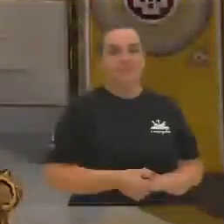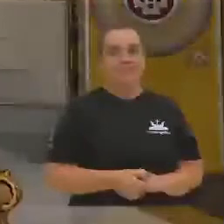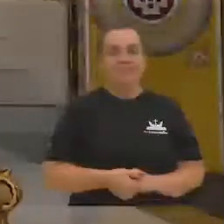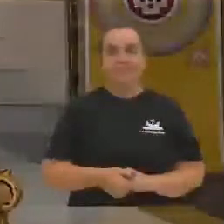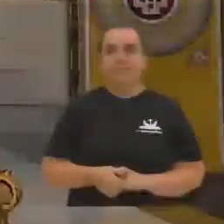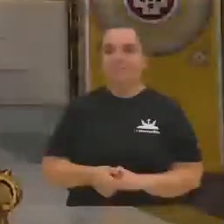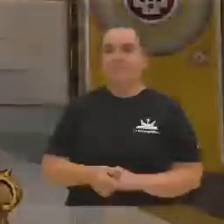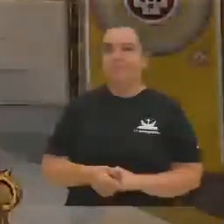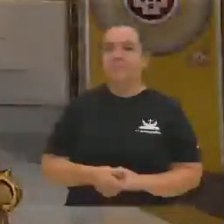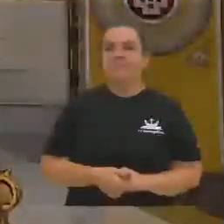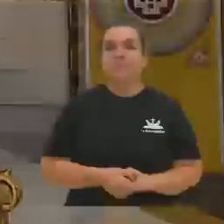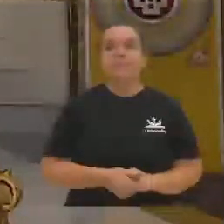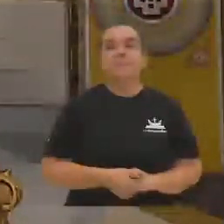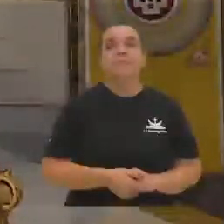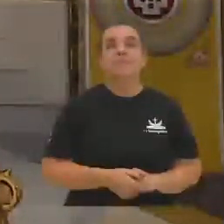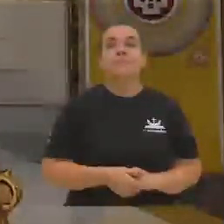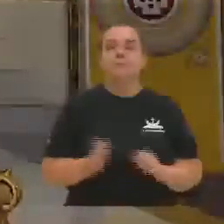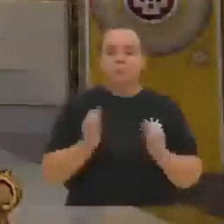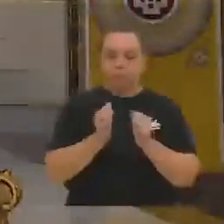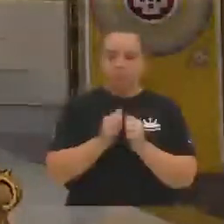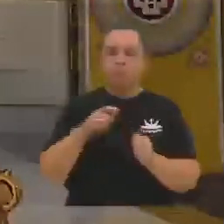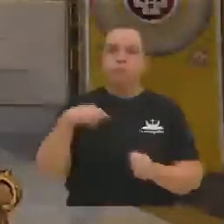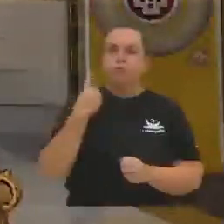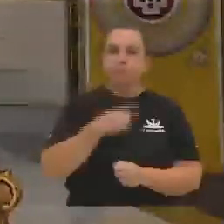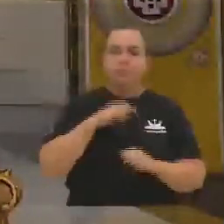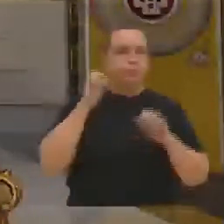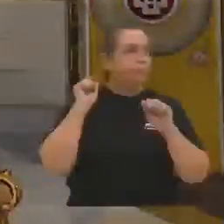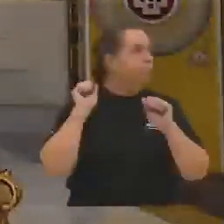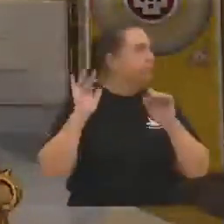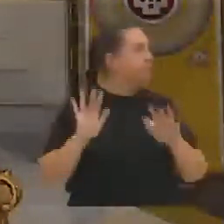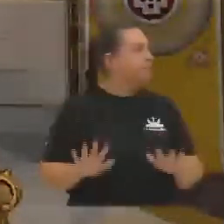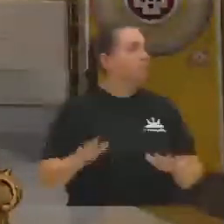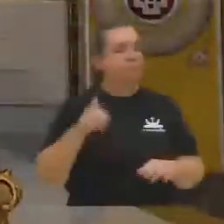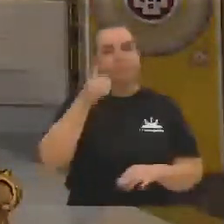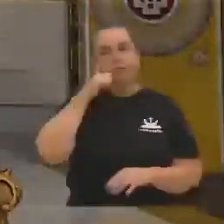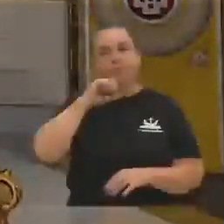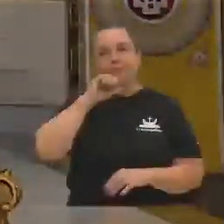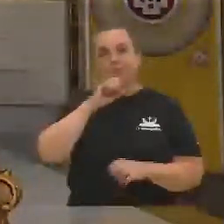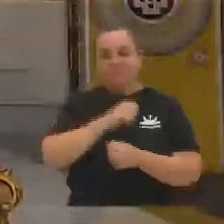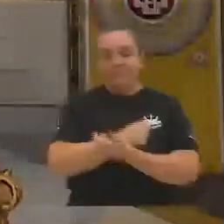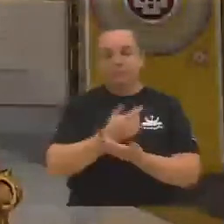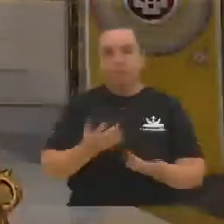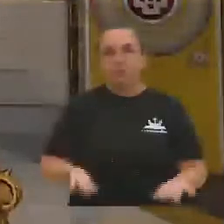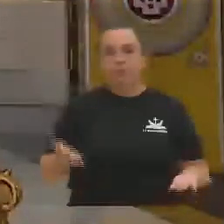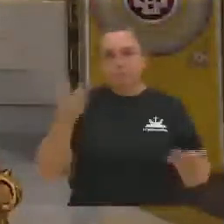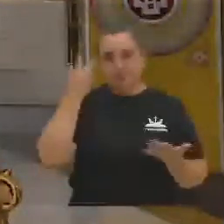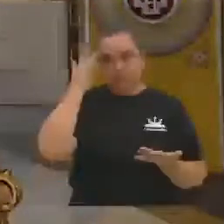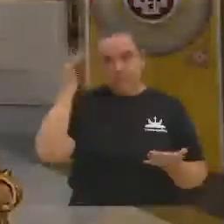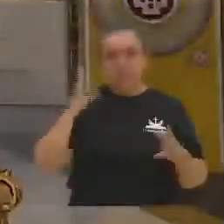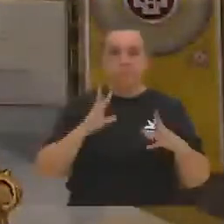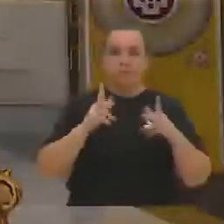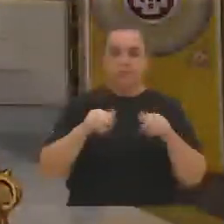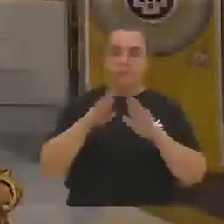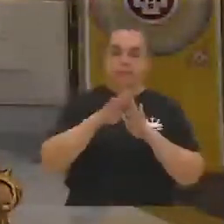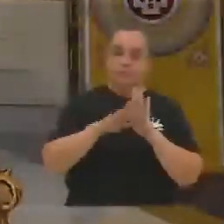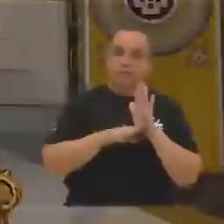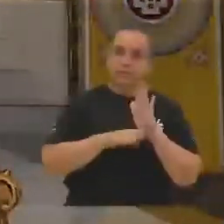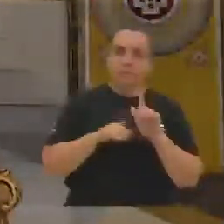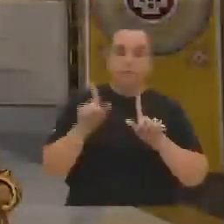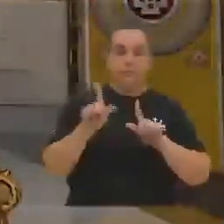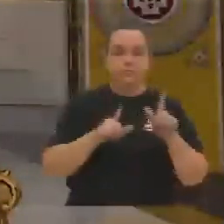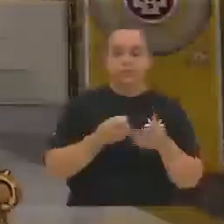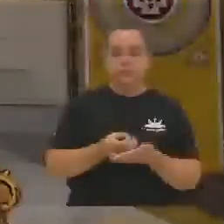Esteja conosco neste fim de semana cheio das bênçãos da Mãe de Guadalupe. No dia de amanhã, toda a programação da